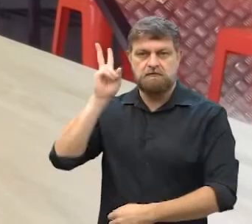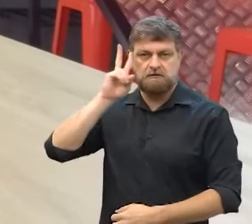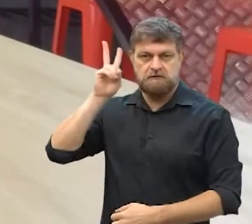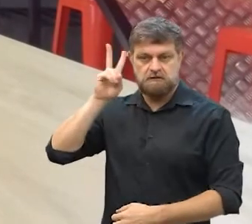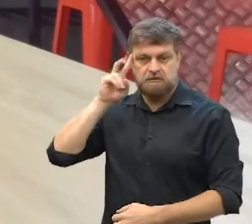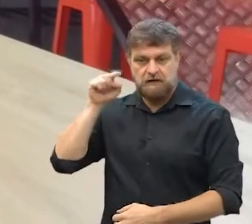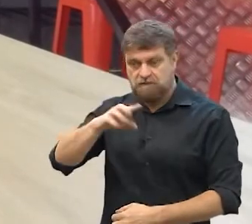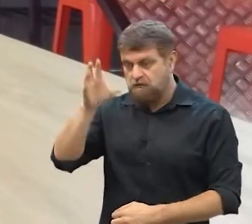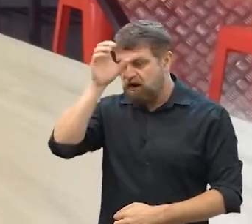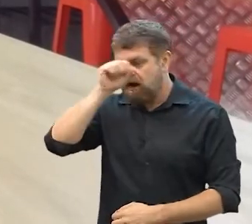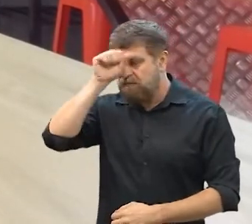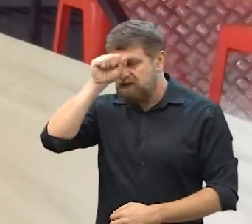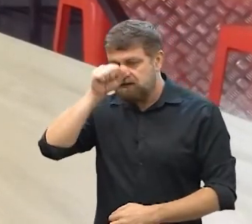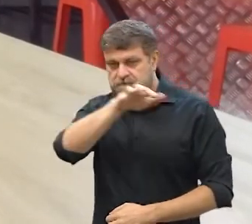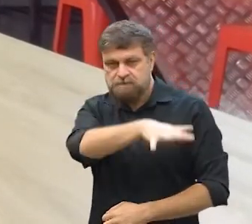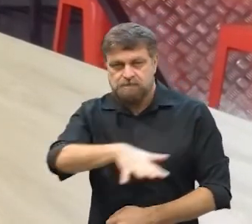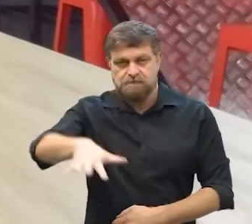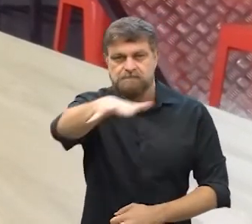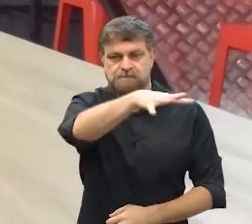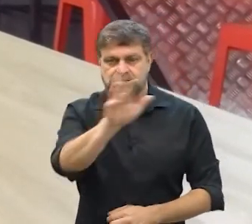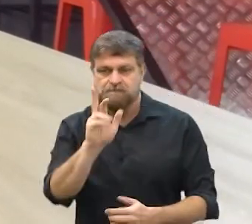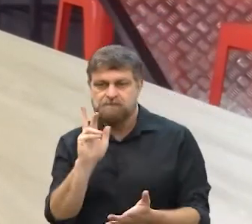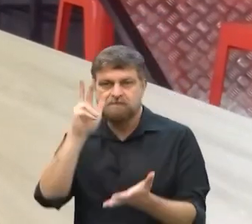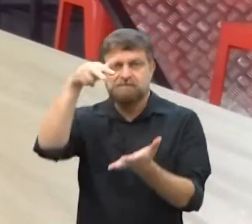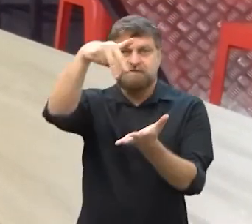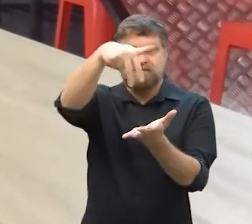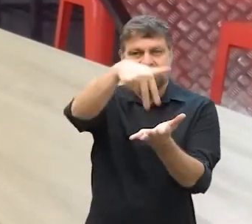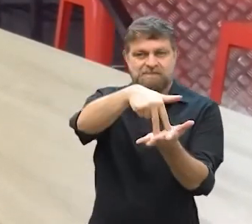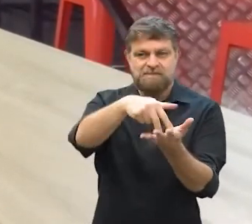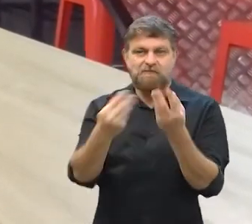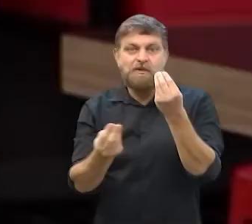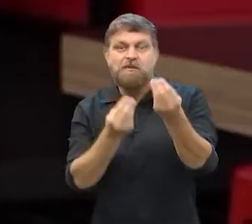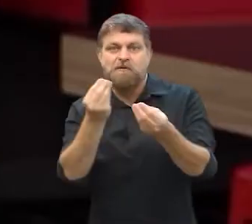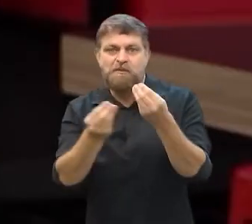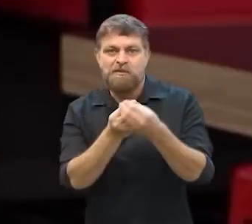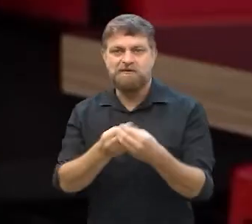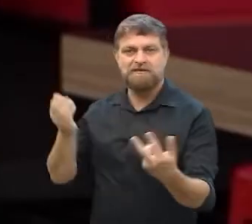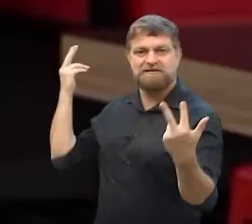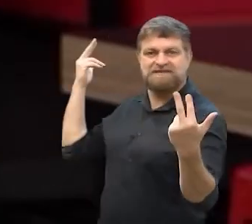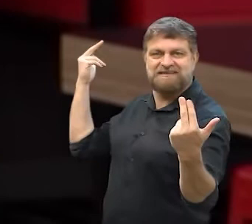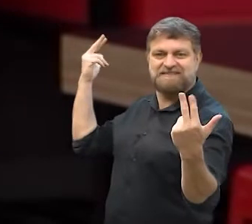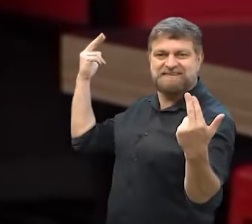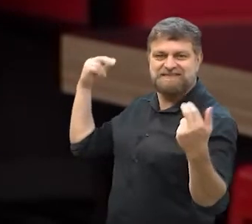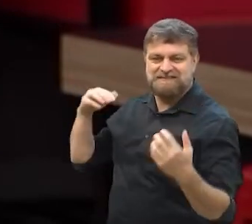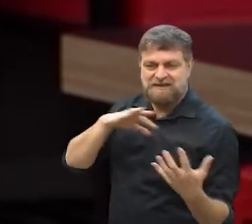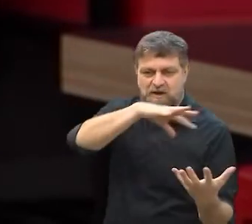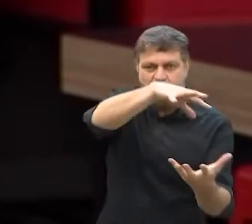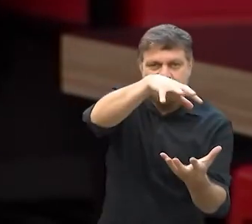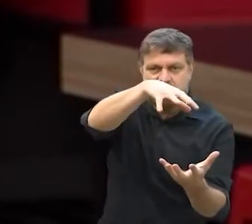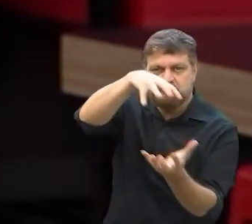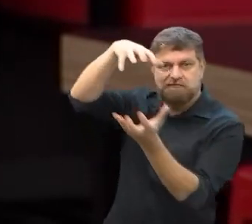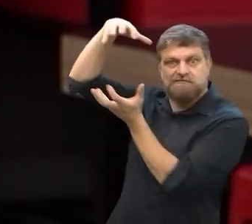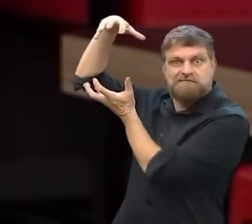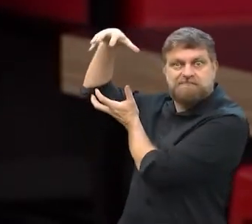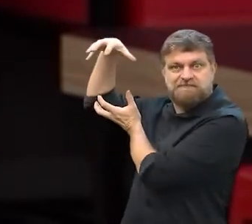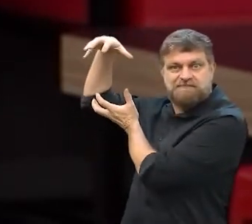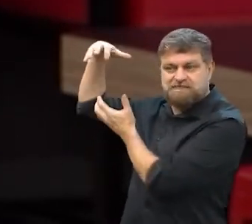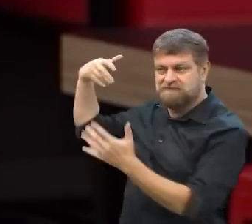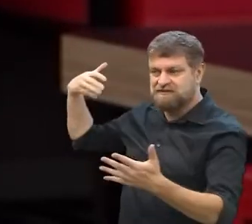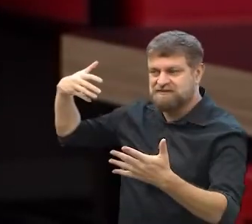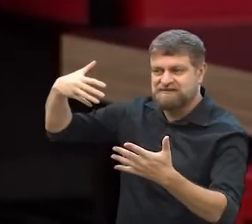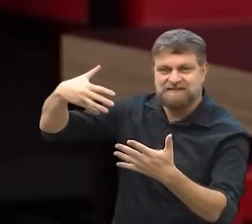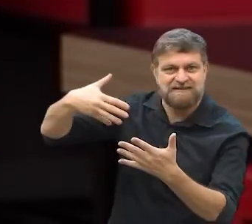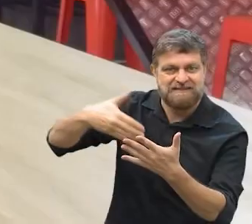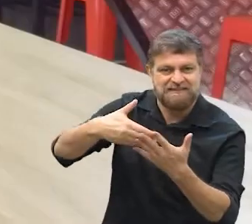história vivenciando um ambiente, não é? Como seria o ambiente da terra antes de